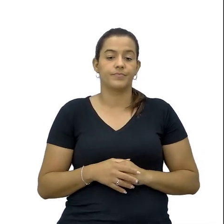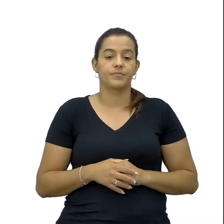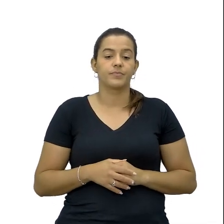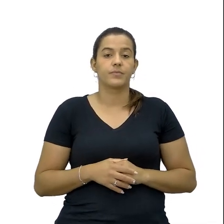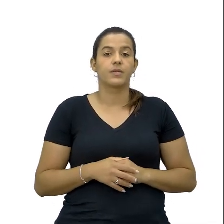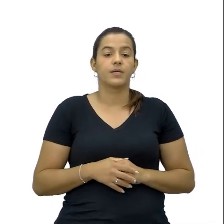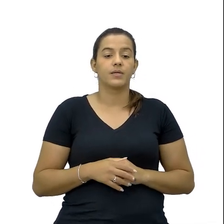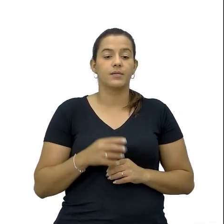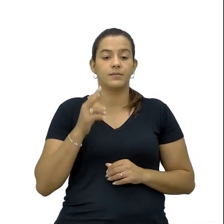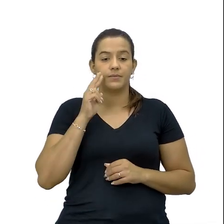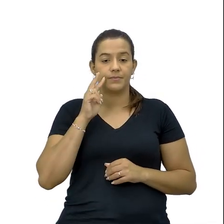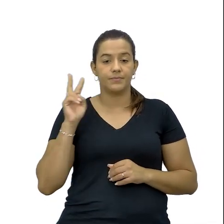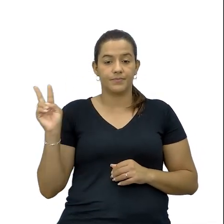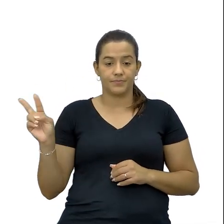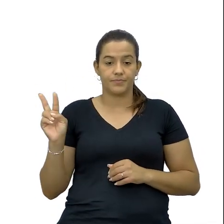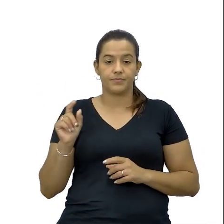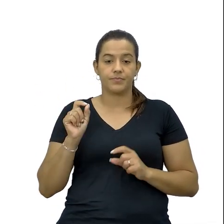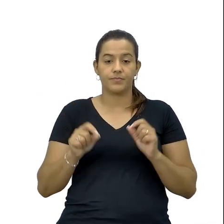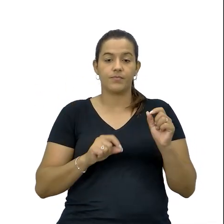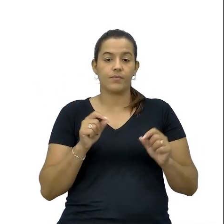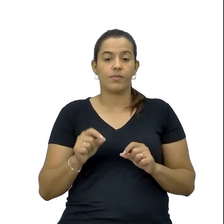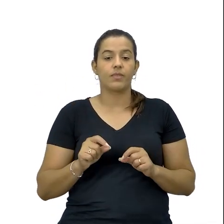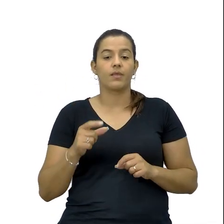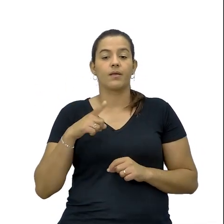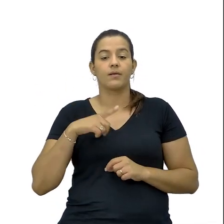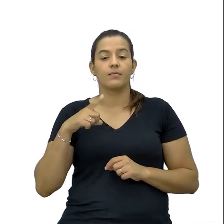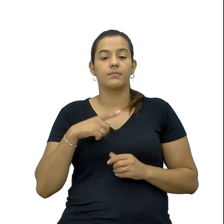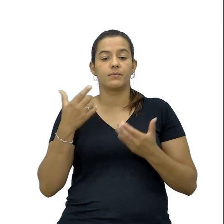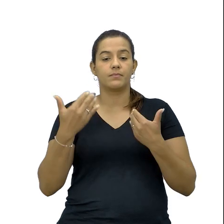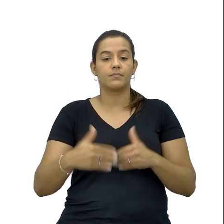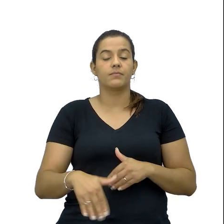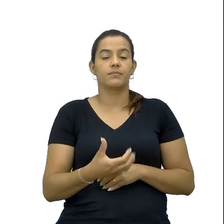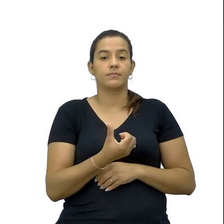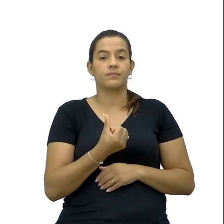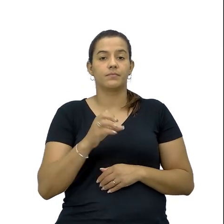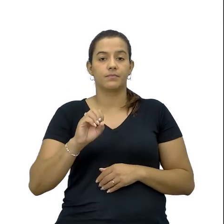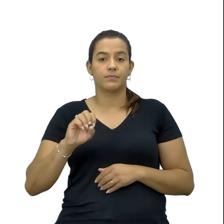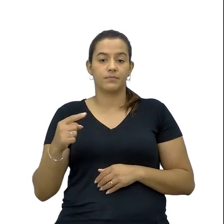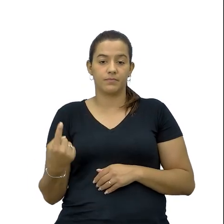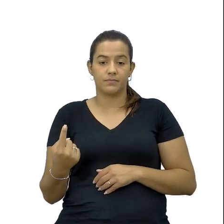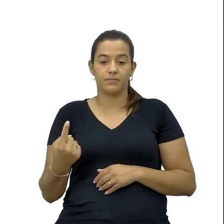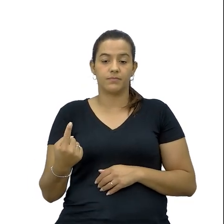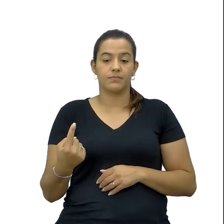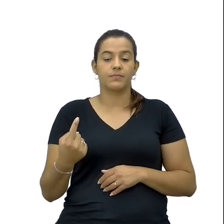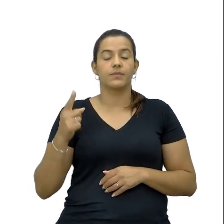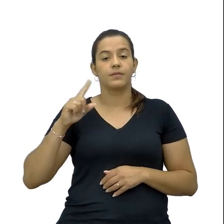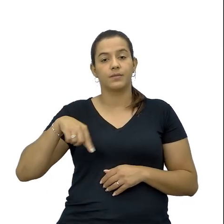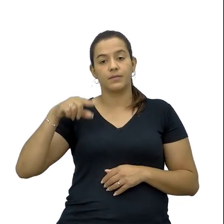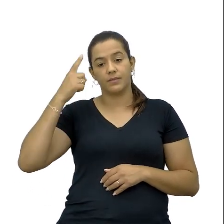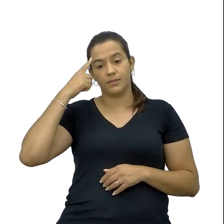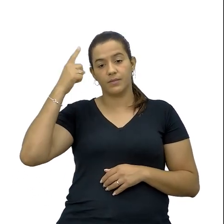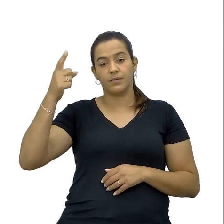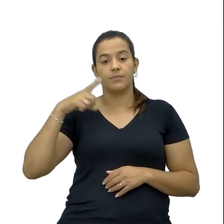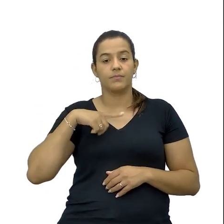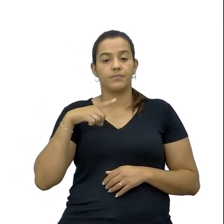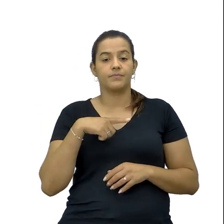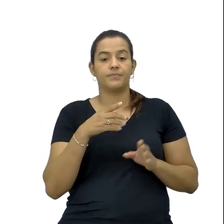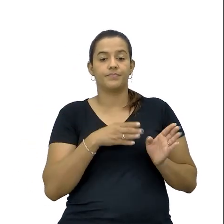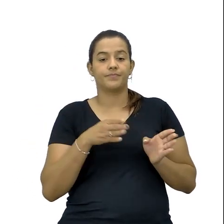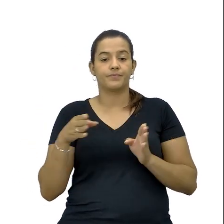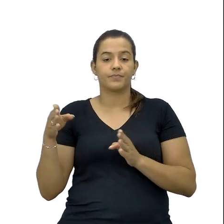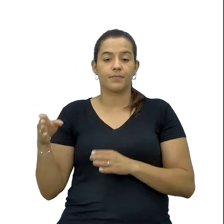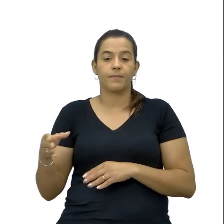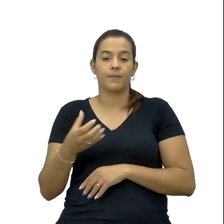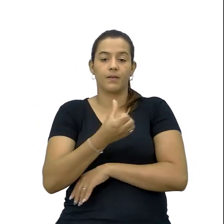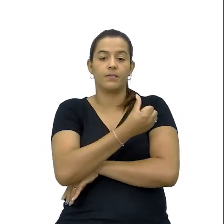Se vocês olharem aqui, eu estou trabalhando com a prova 601, lembra que eu falei para vocês que a gente tem, então, do sexto ano